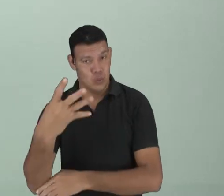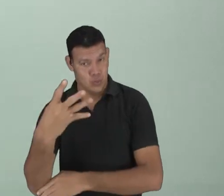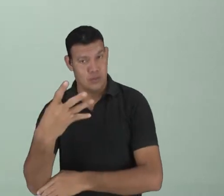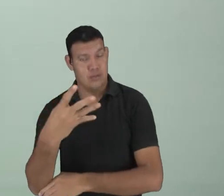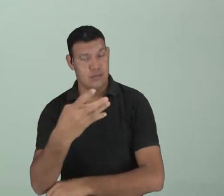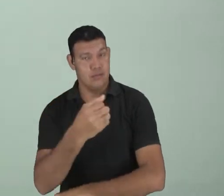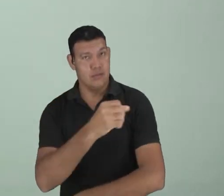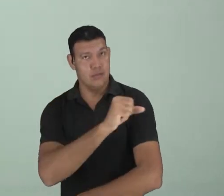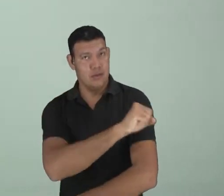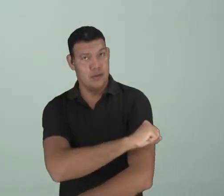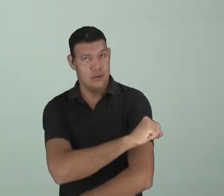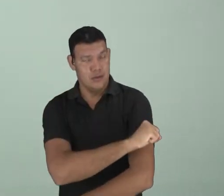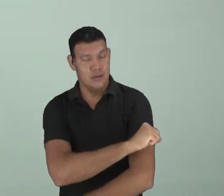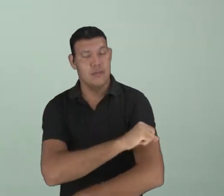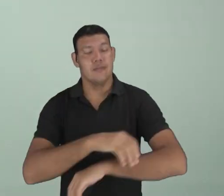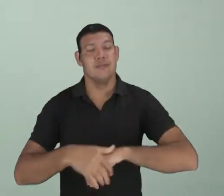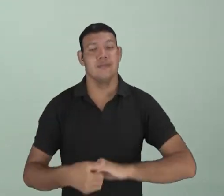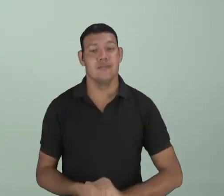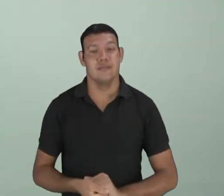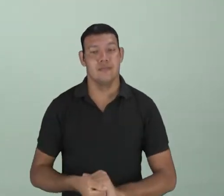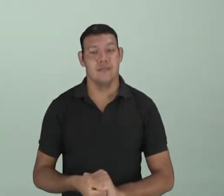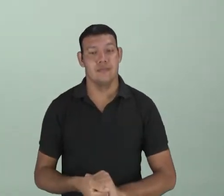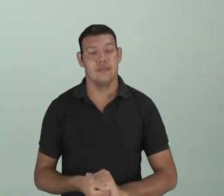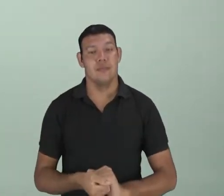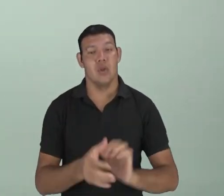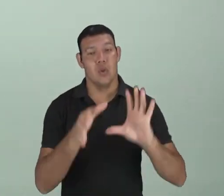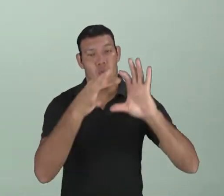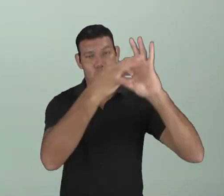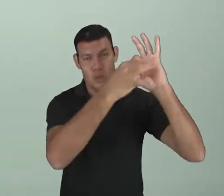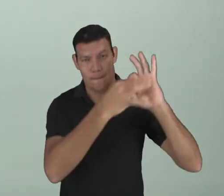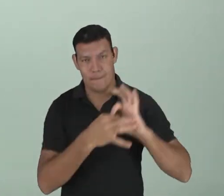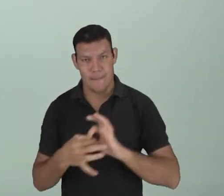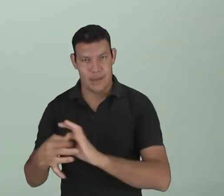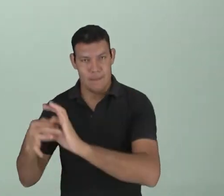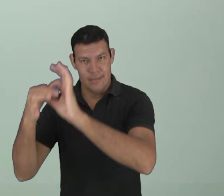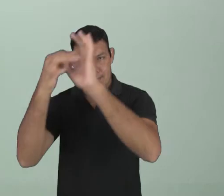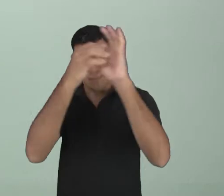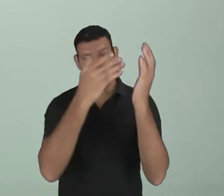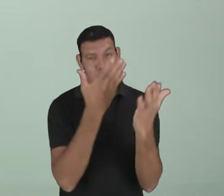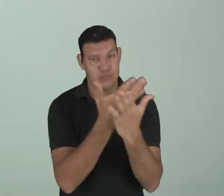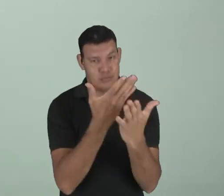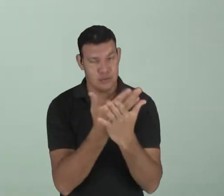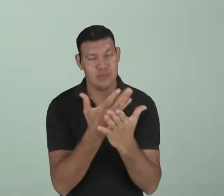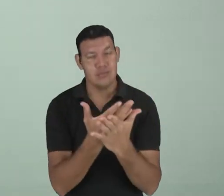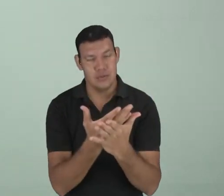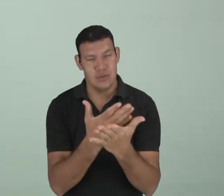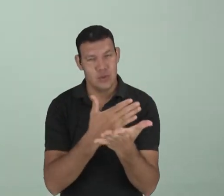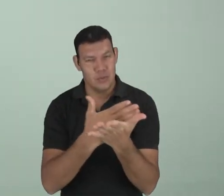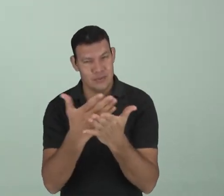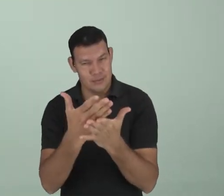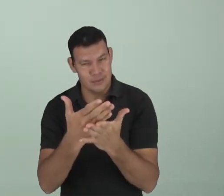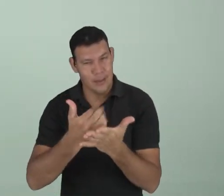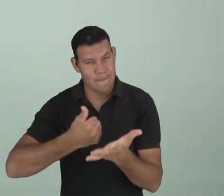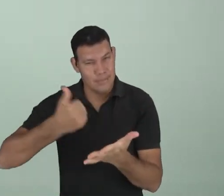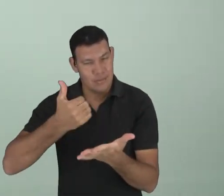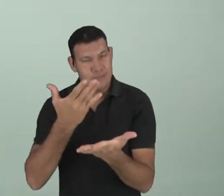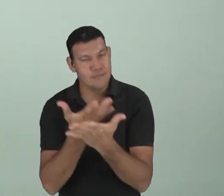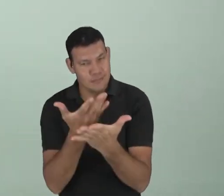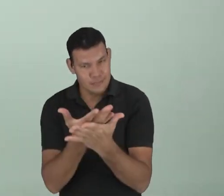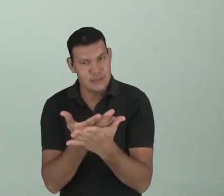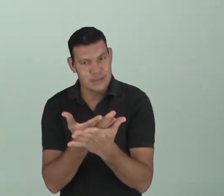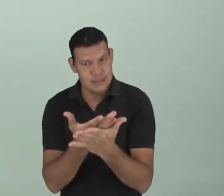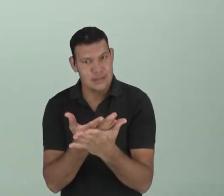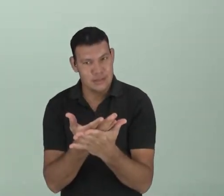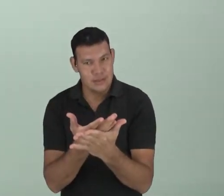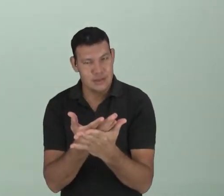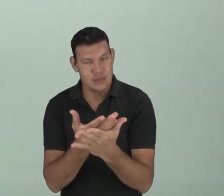8º ano do ensino fundamental, nesse novo ciclo de aulas, certo? Que a gente conversou lá na primeira aula para tentar